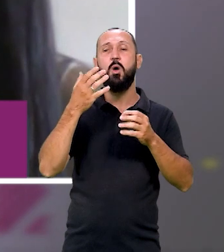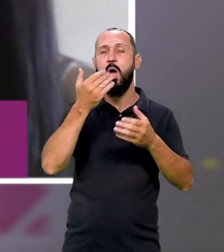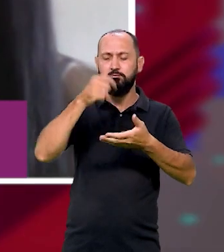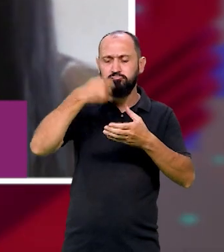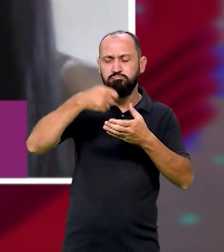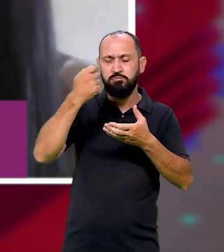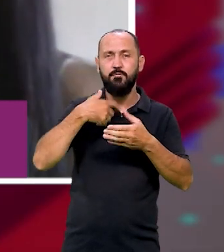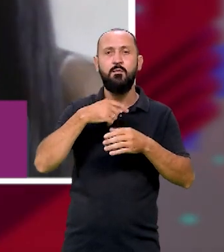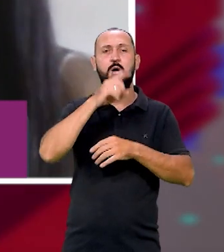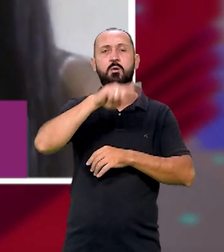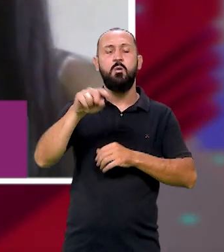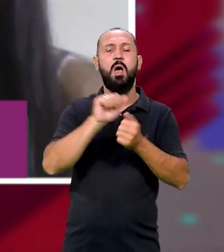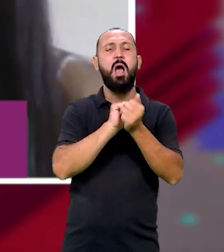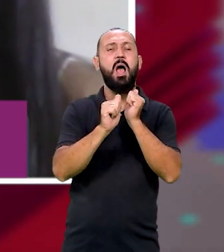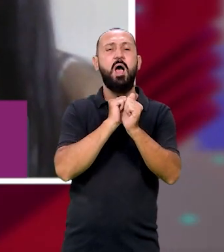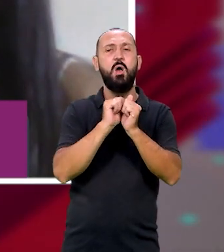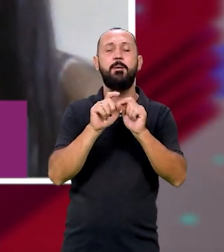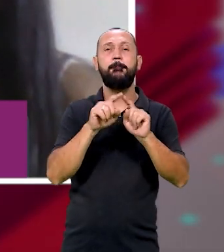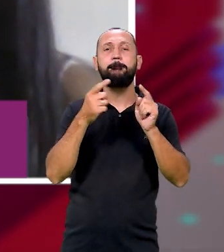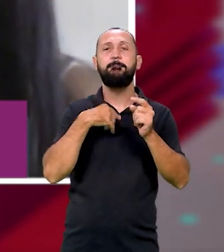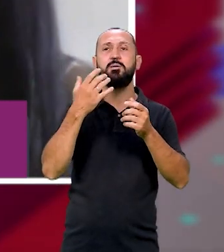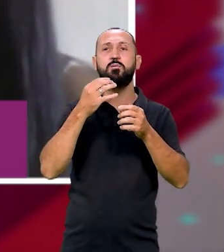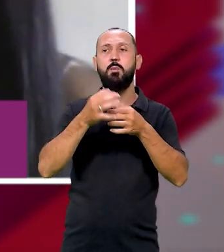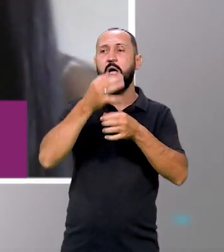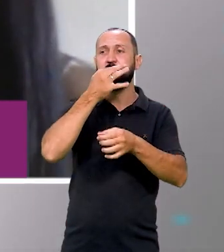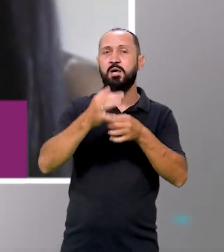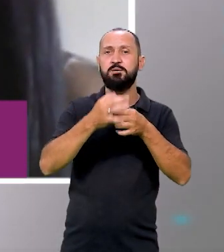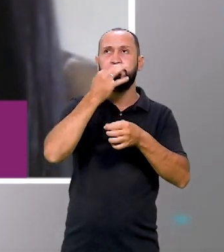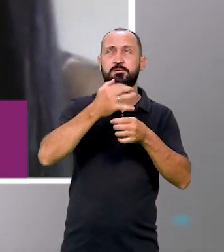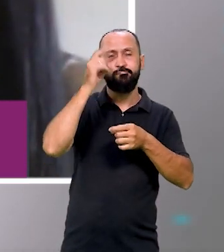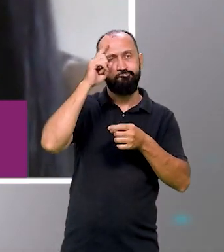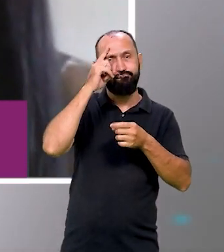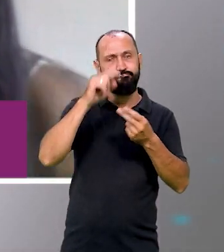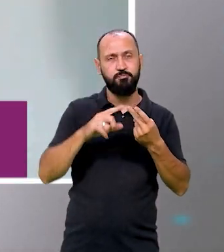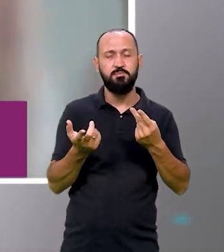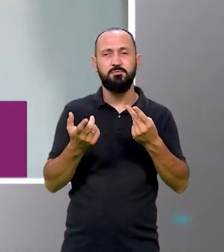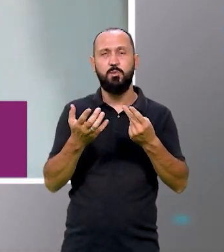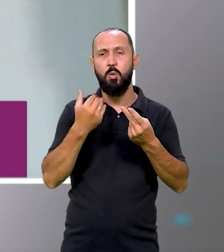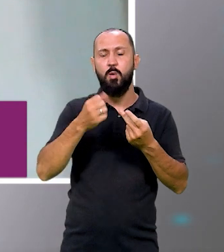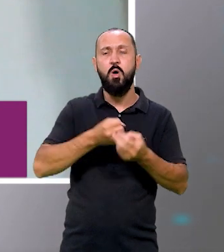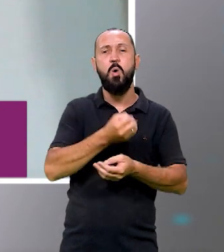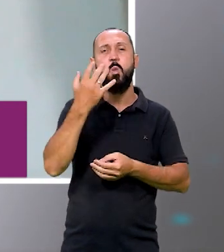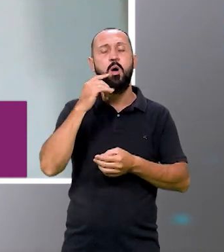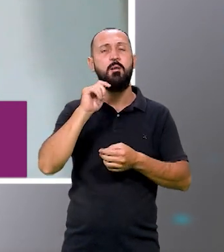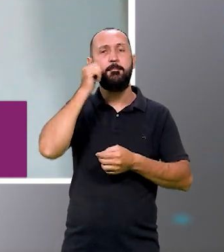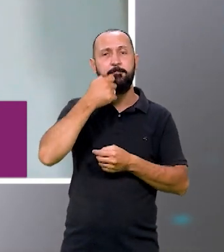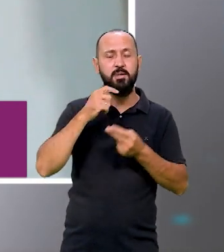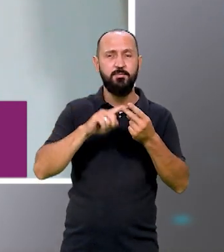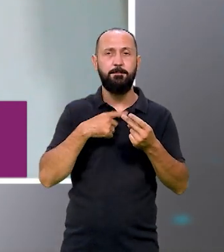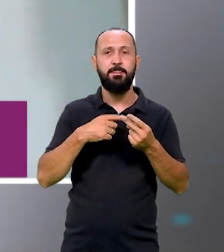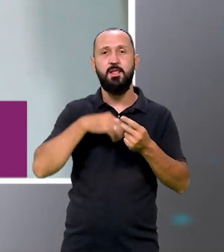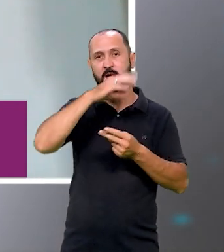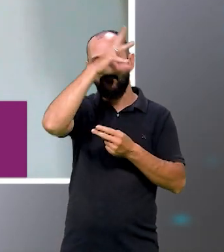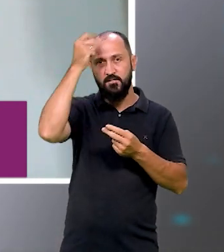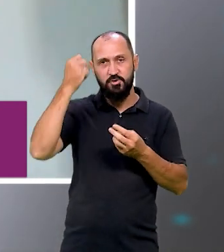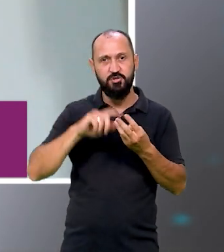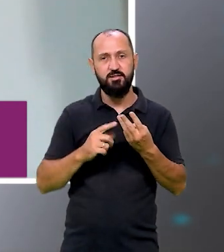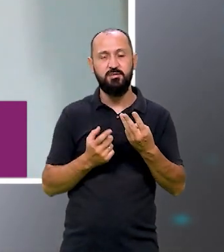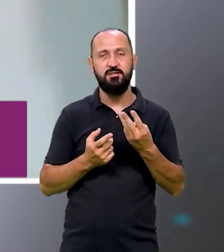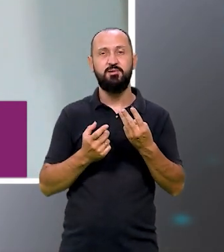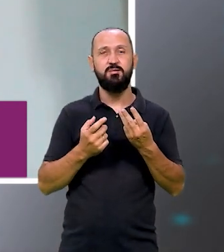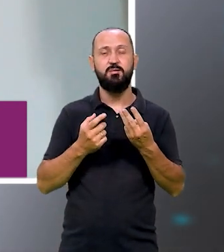homens é mais a barriguinha. A celulite, Lívia, ela é uma inflamação. Então, quando a gente pensa em excesso de gordura no